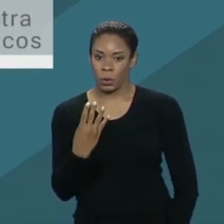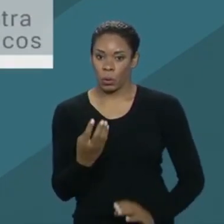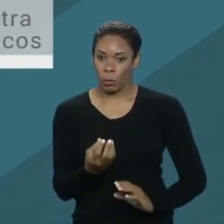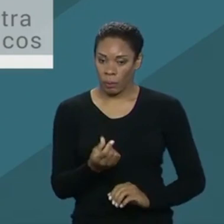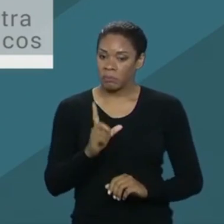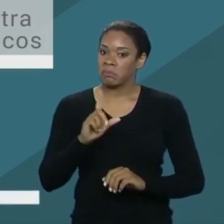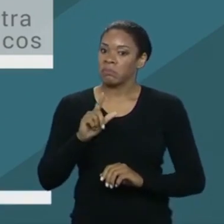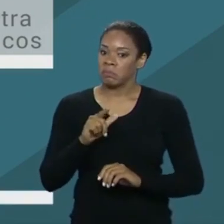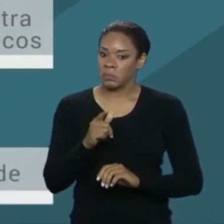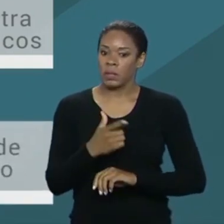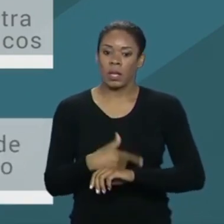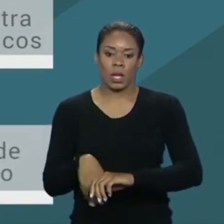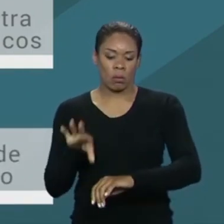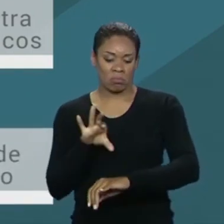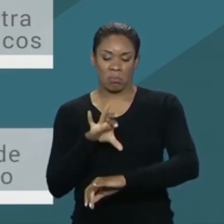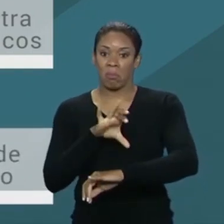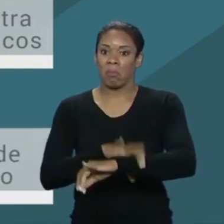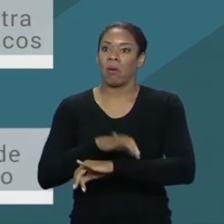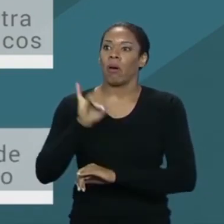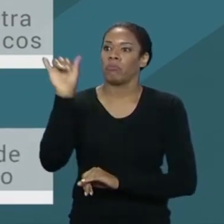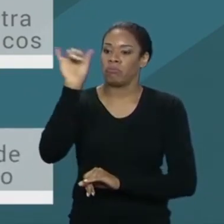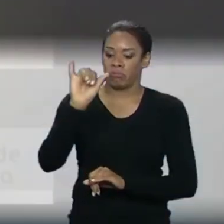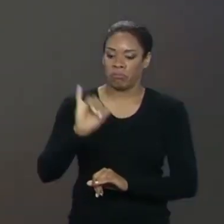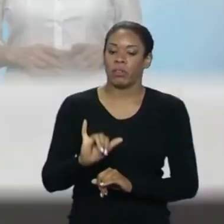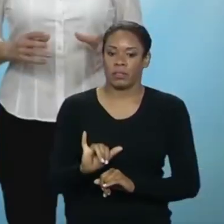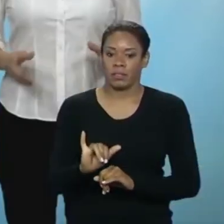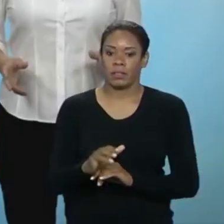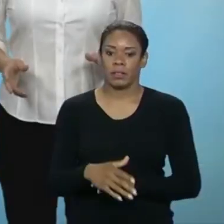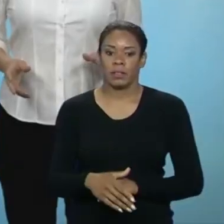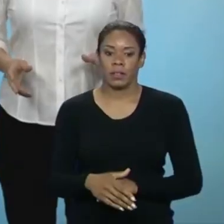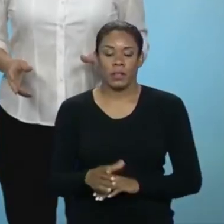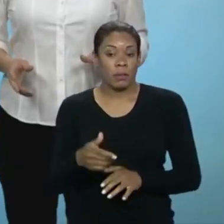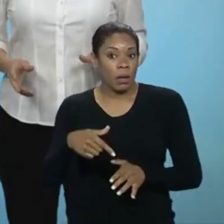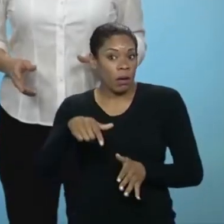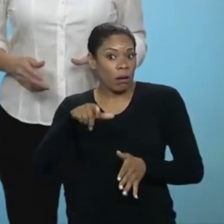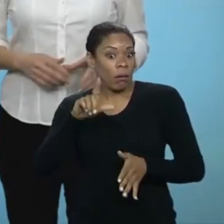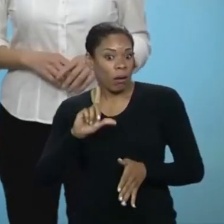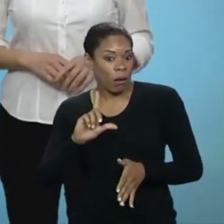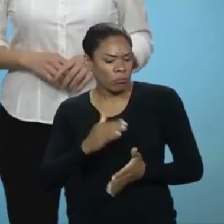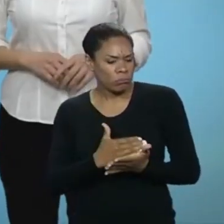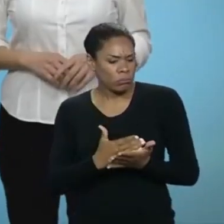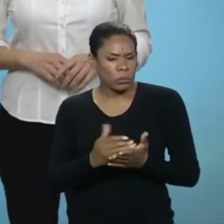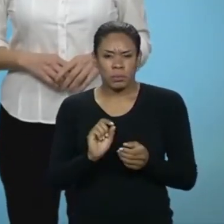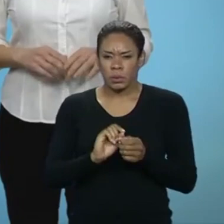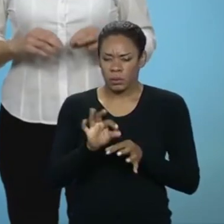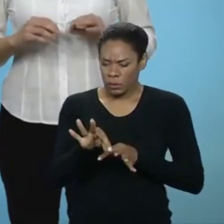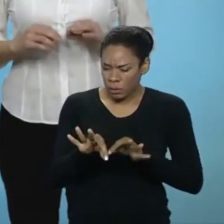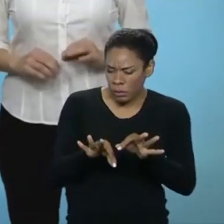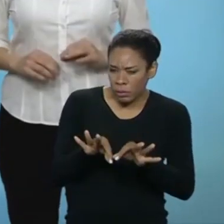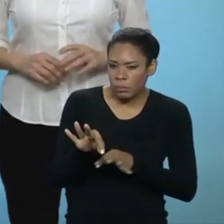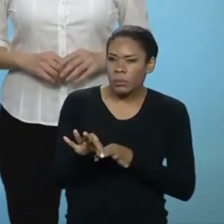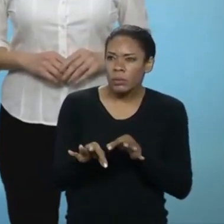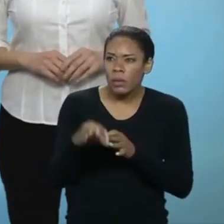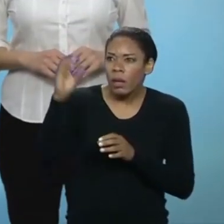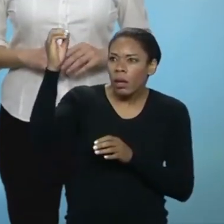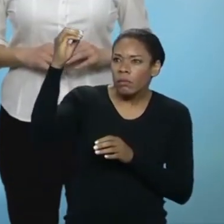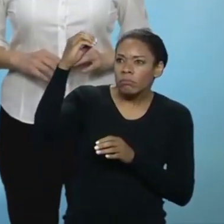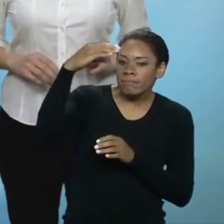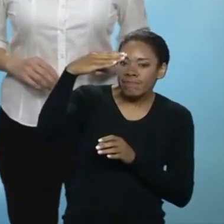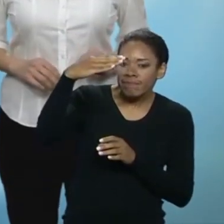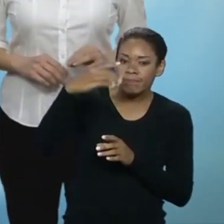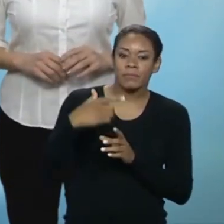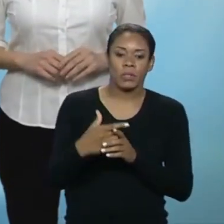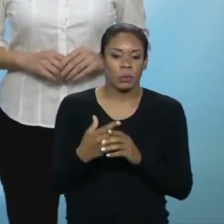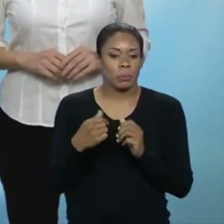choques elétricos em instalações de baixa tensão. Antes de iniciar um projeto luminotécnico, é importante conhecer